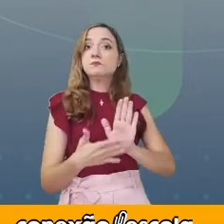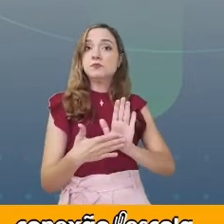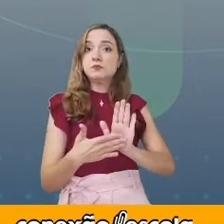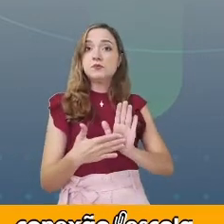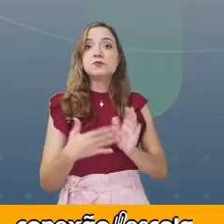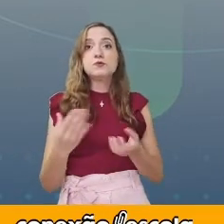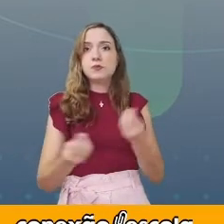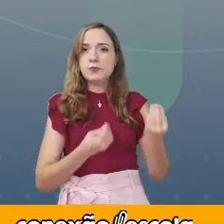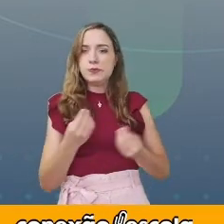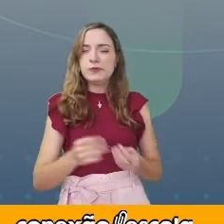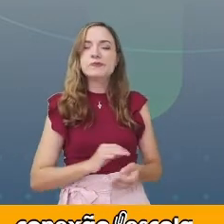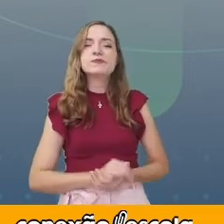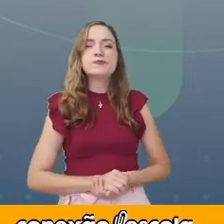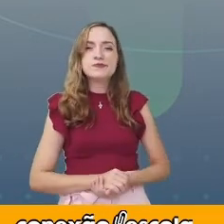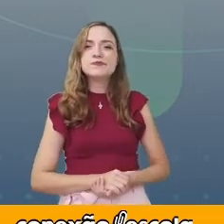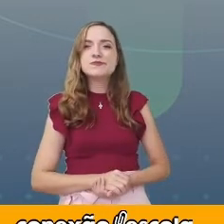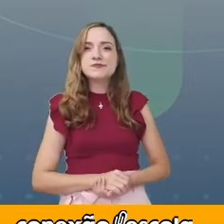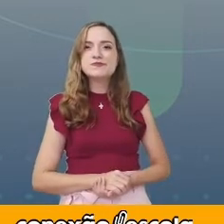de intervenção.